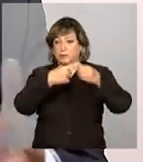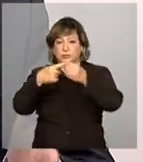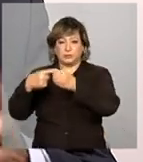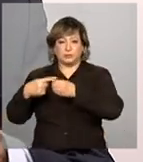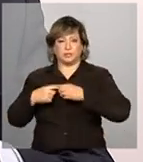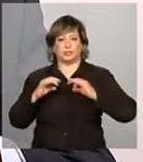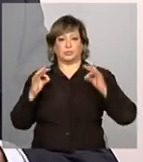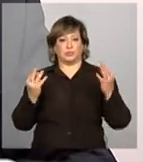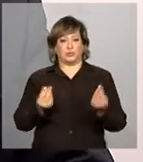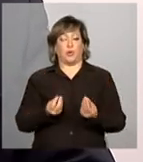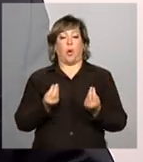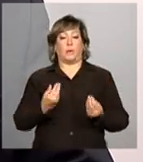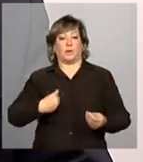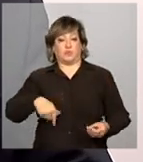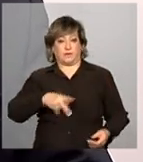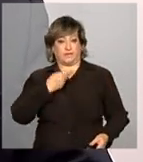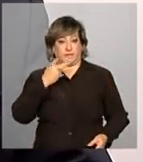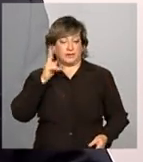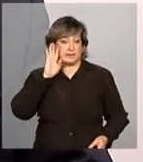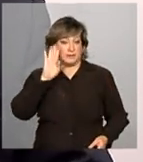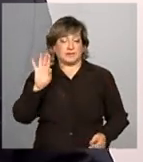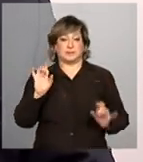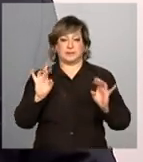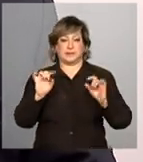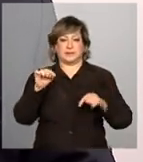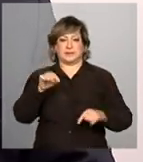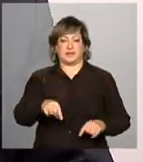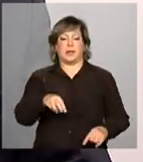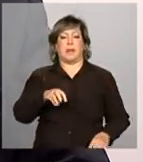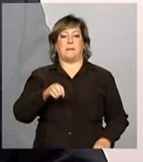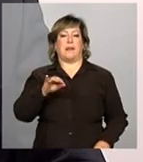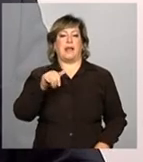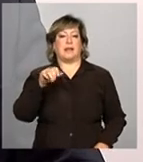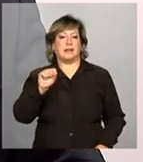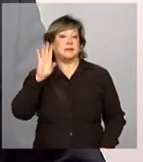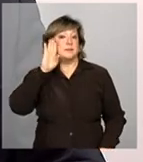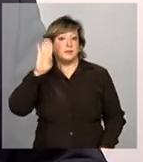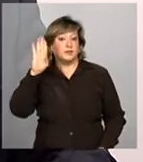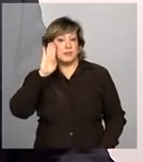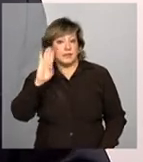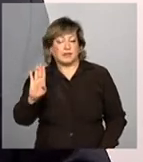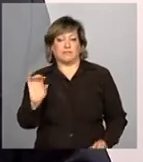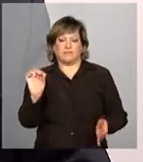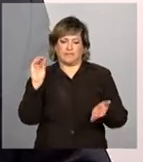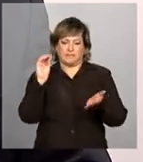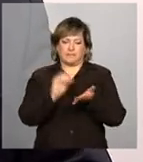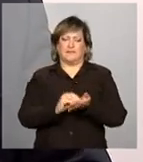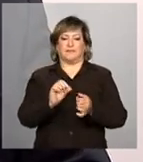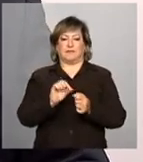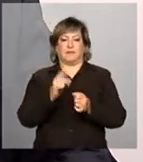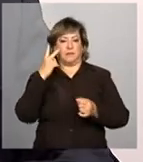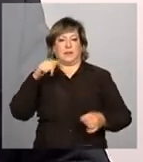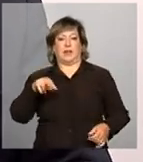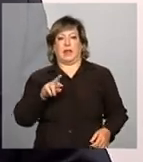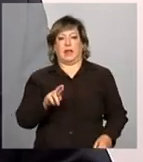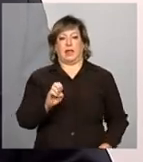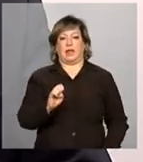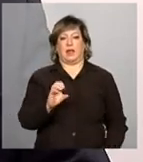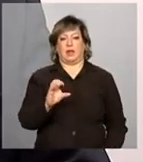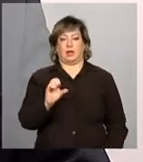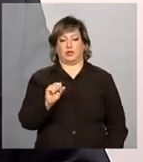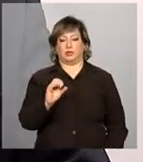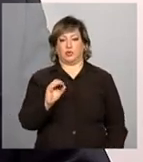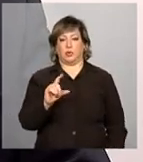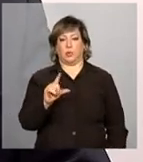como a gente tá tratando especificamente das metas e prioridades estabelecidas pela resolução da city né número